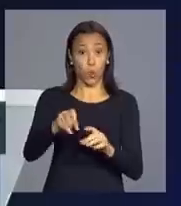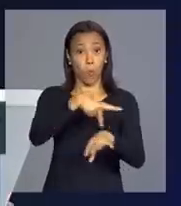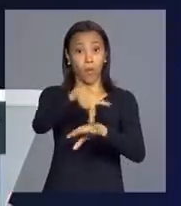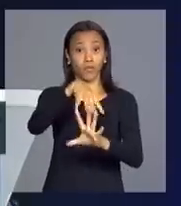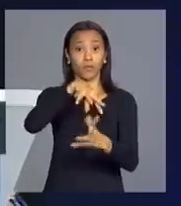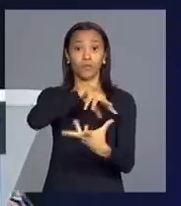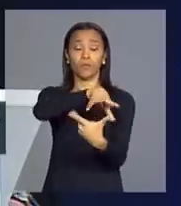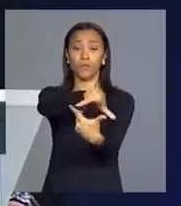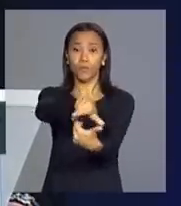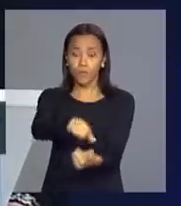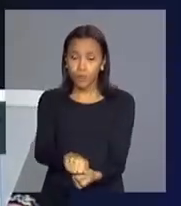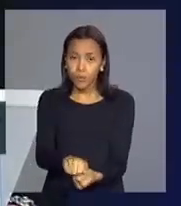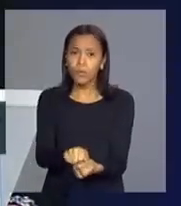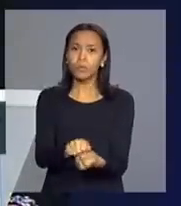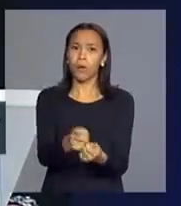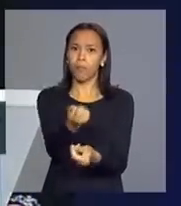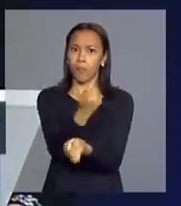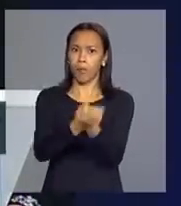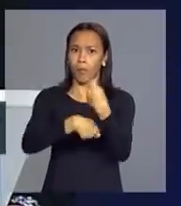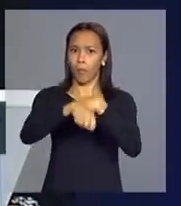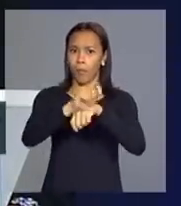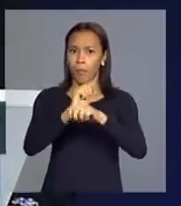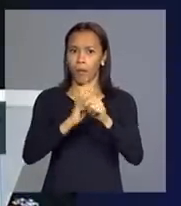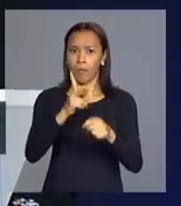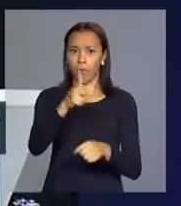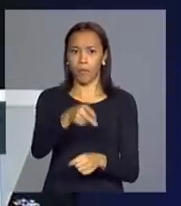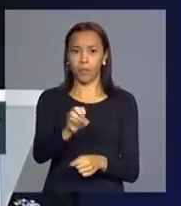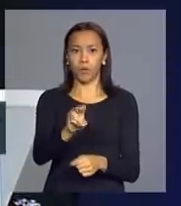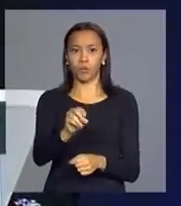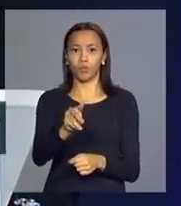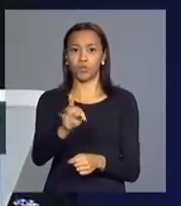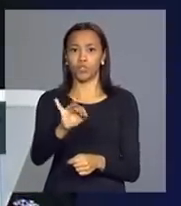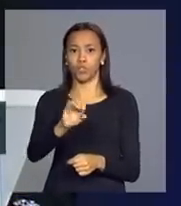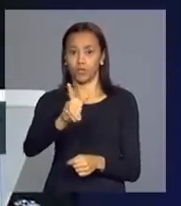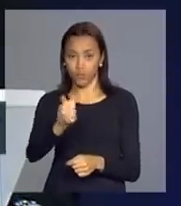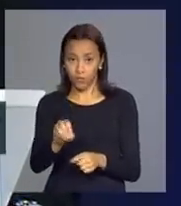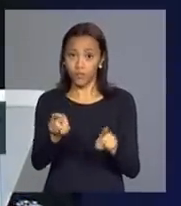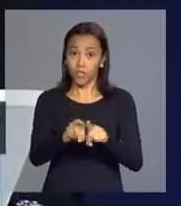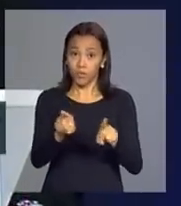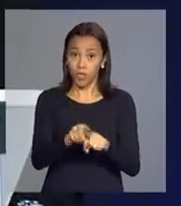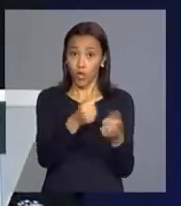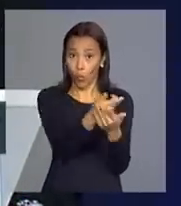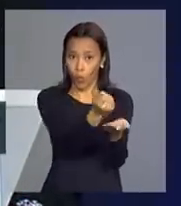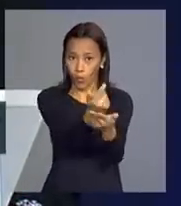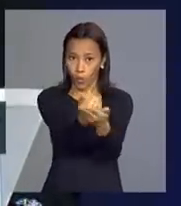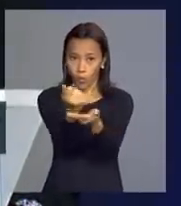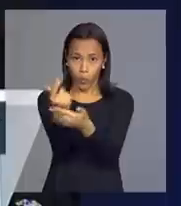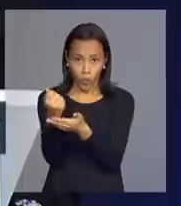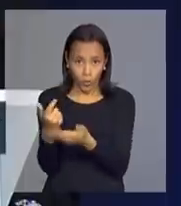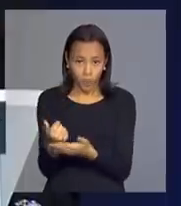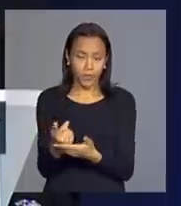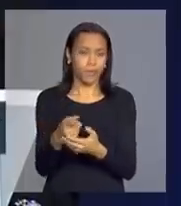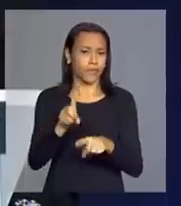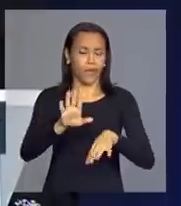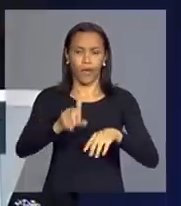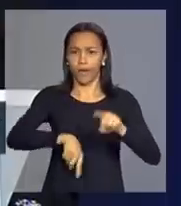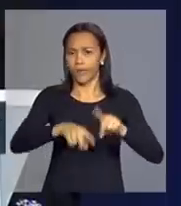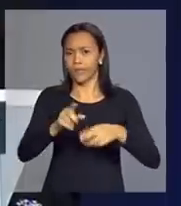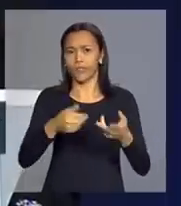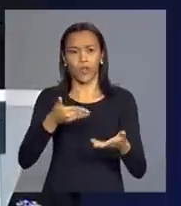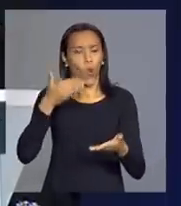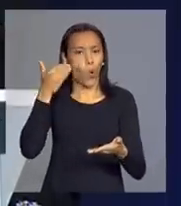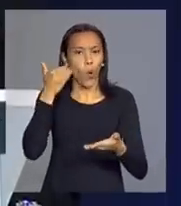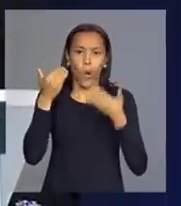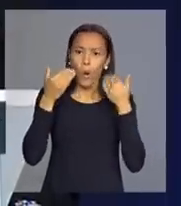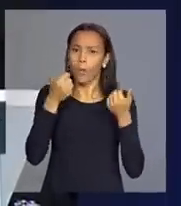alguns segmentos produtivos e em consumo. Somos o segundo maior mercado de produtos cosméticos do mundo,